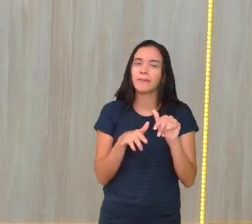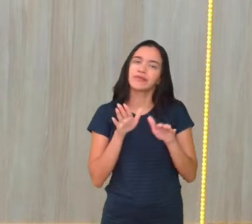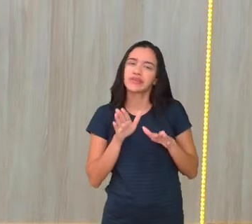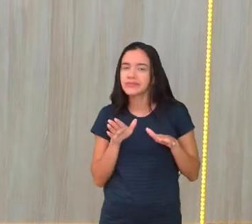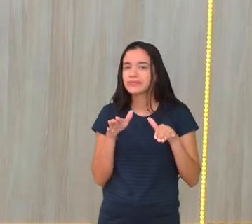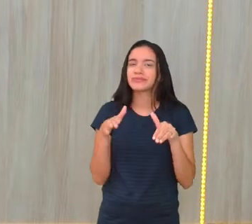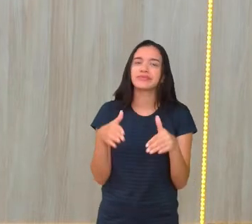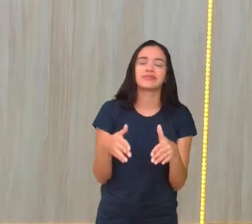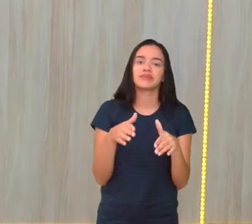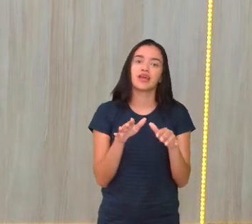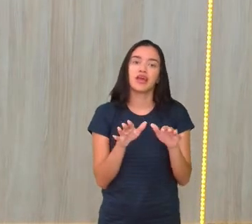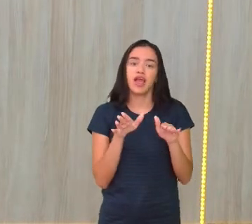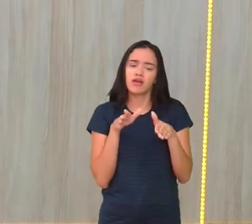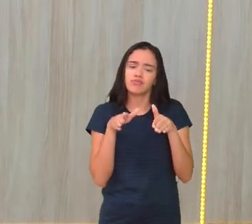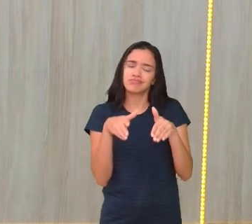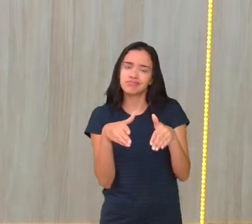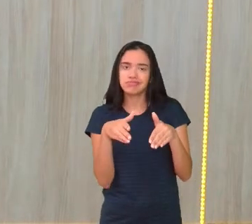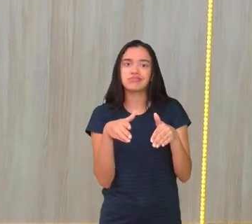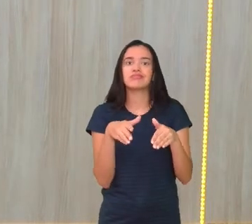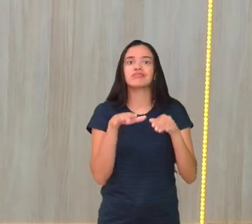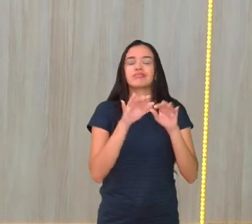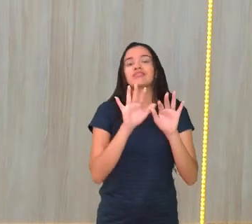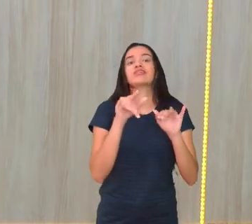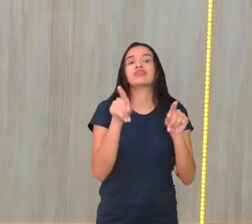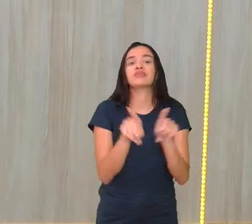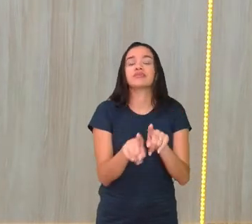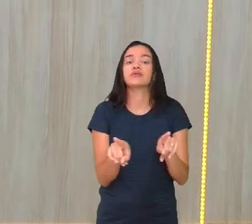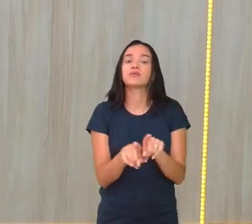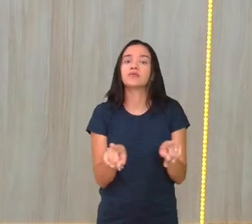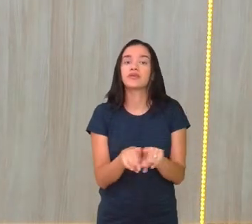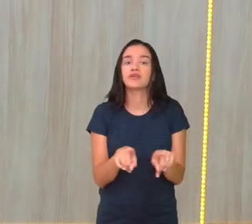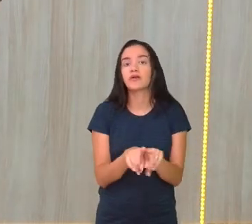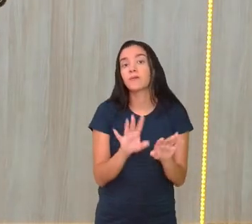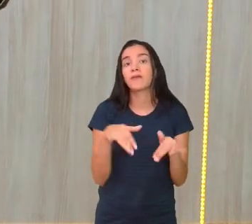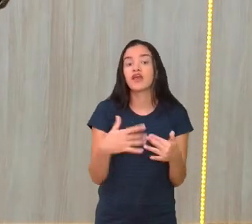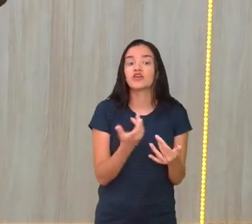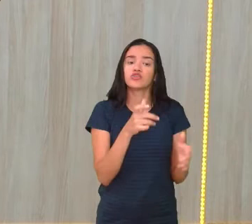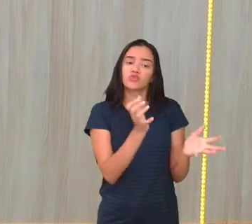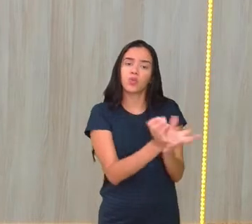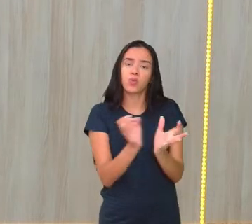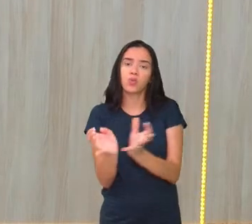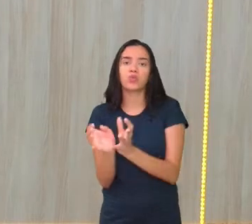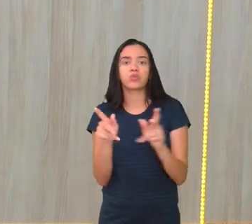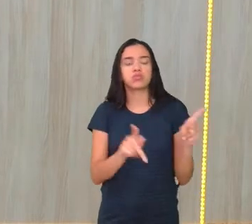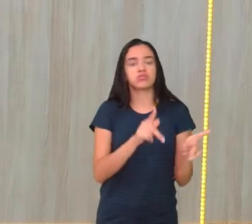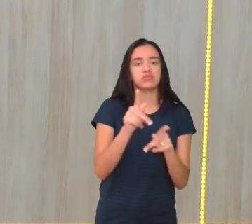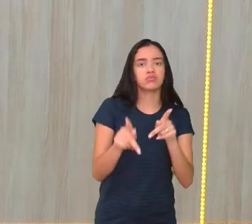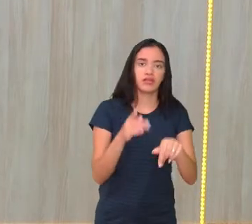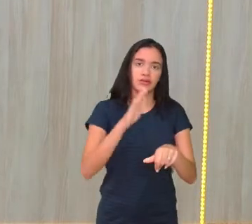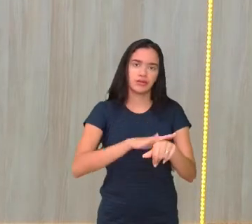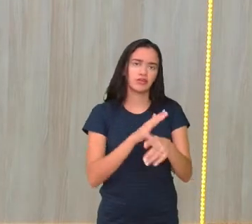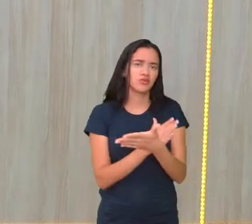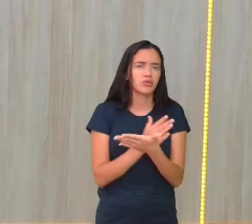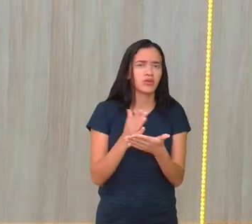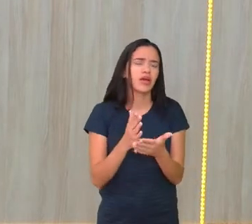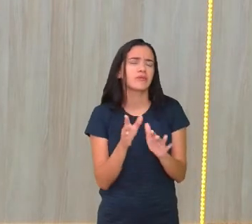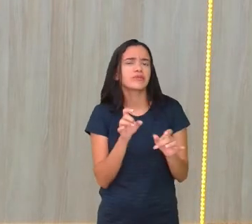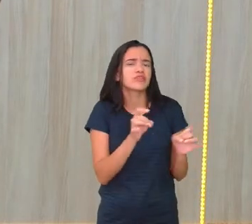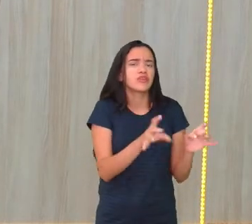especializado, né? E muito custoso. Mas aí esse pessoal, naquele momento, comercializava